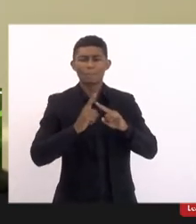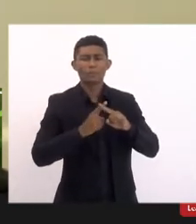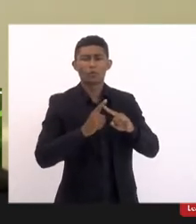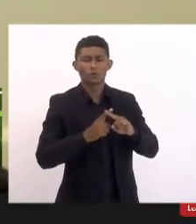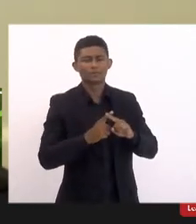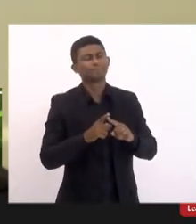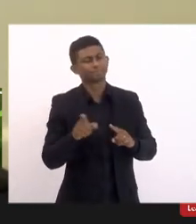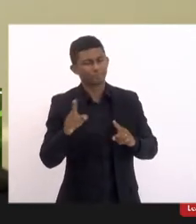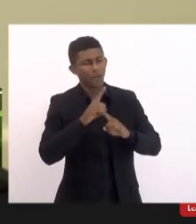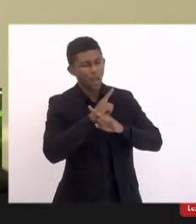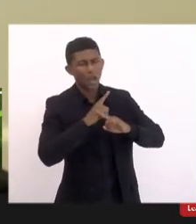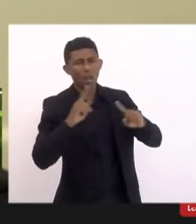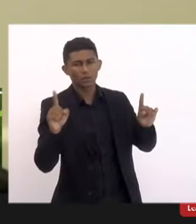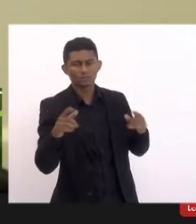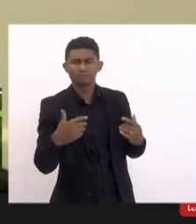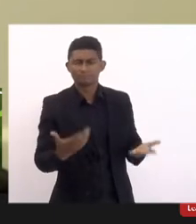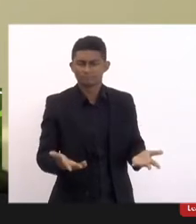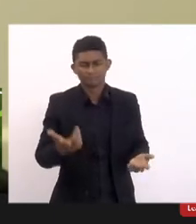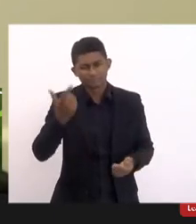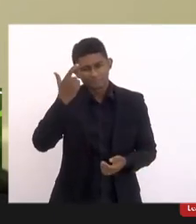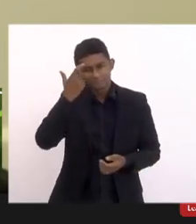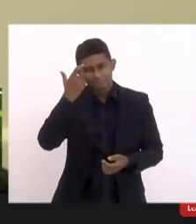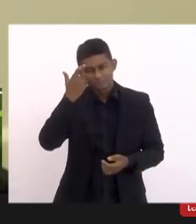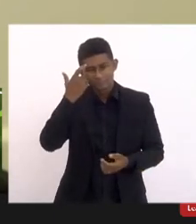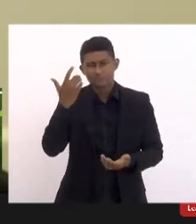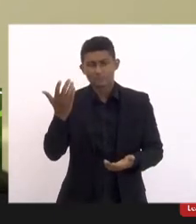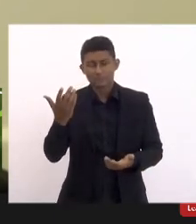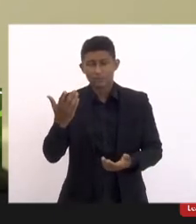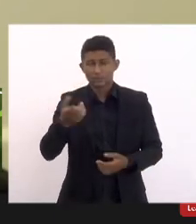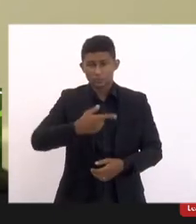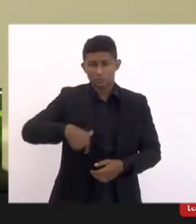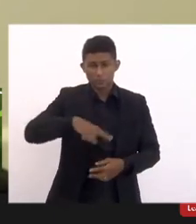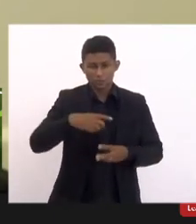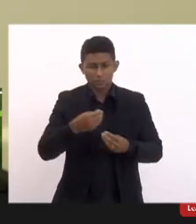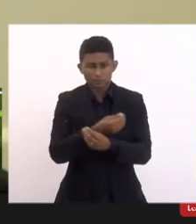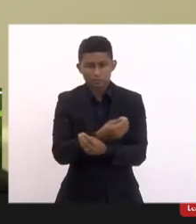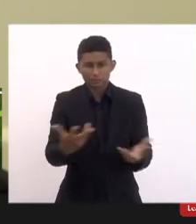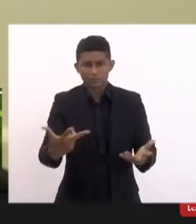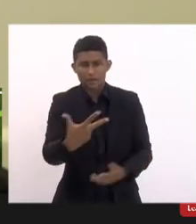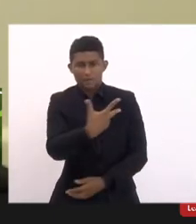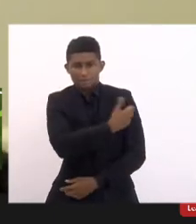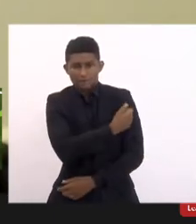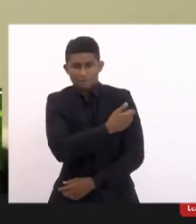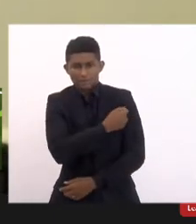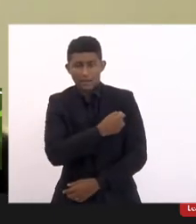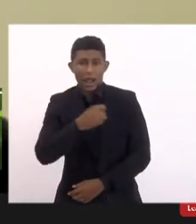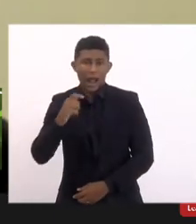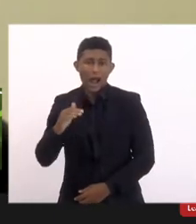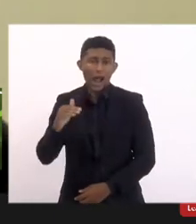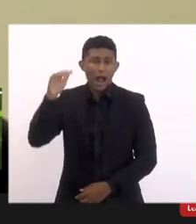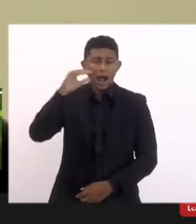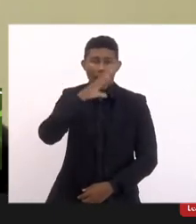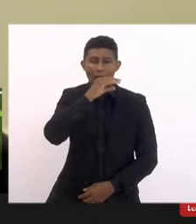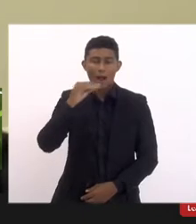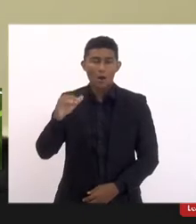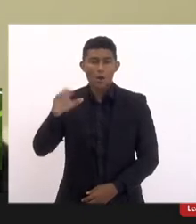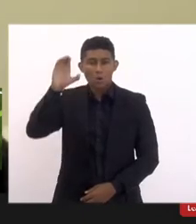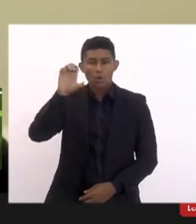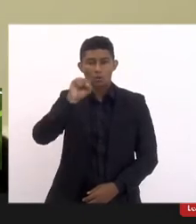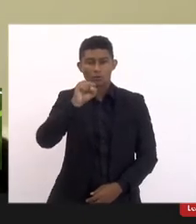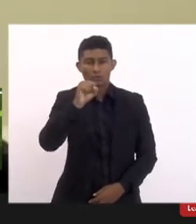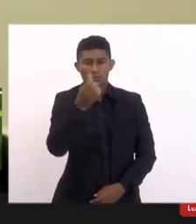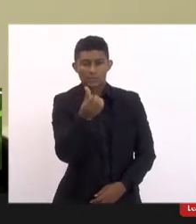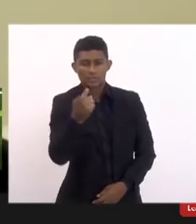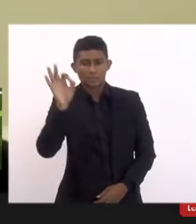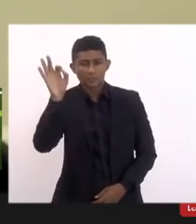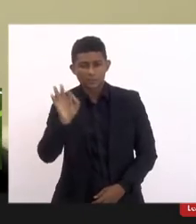cobertura de vacinação de adultos de 86% com duas doses, você tenha uma cobertura baixa. Por que que o adulto ele